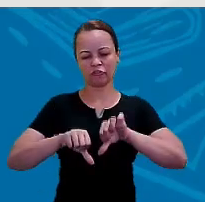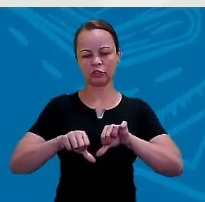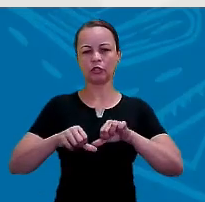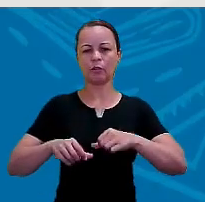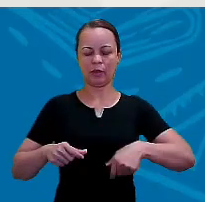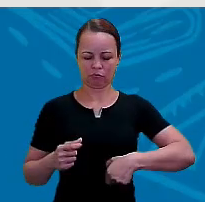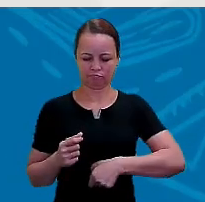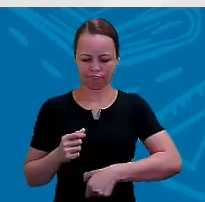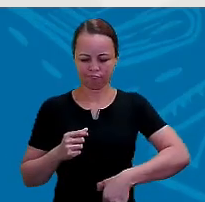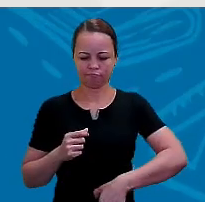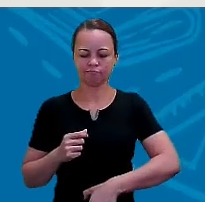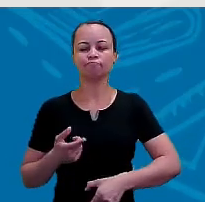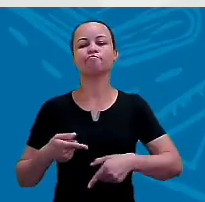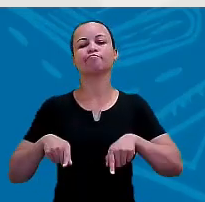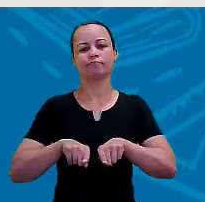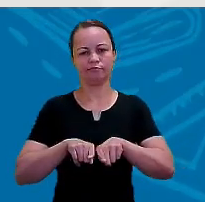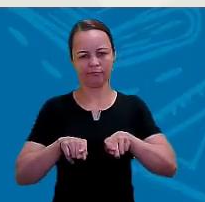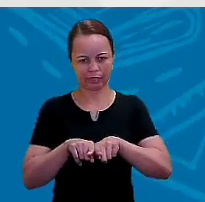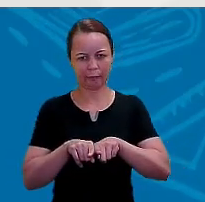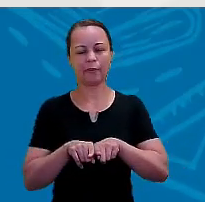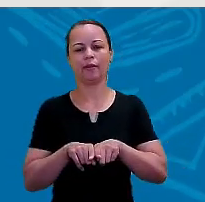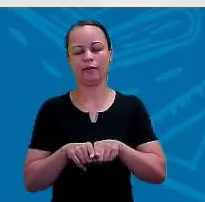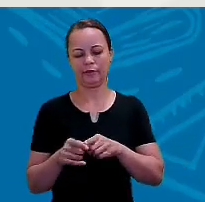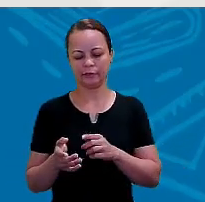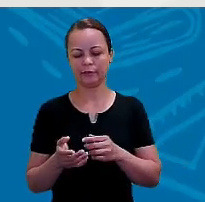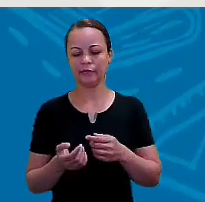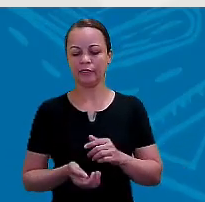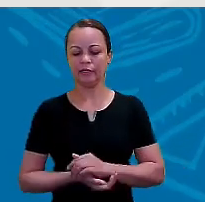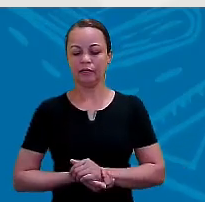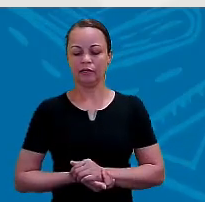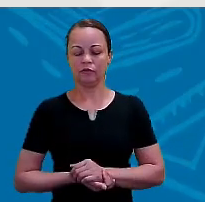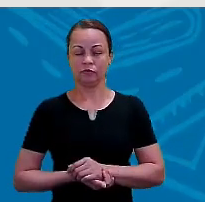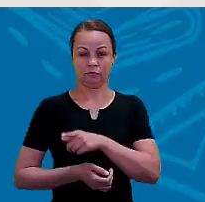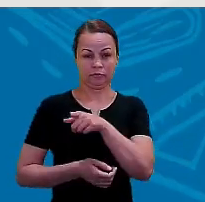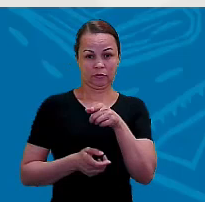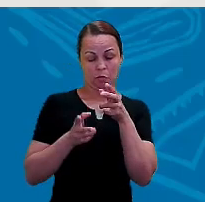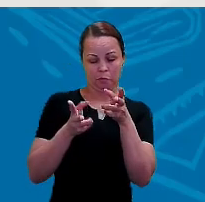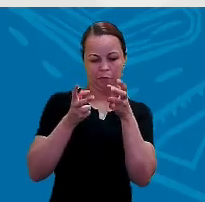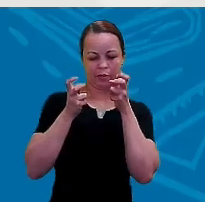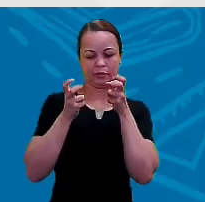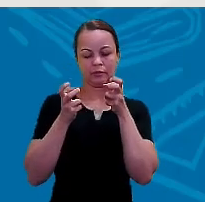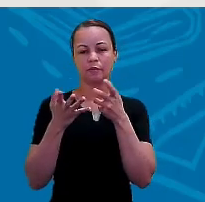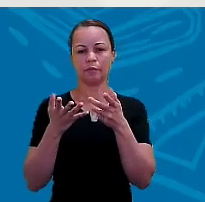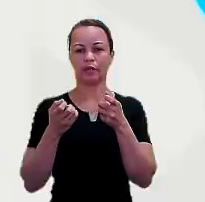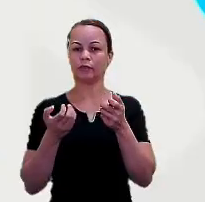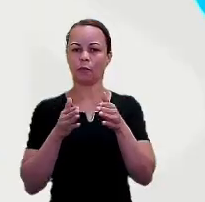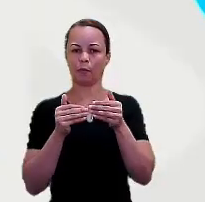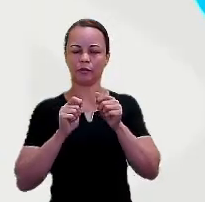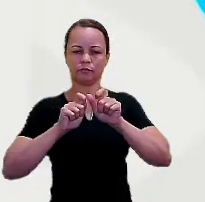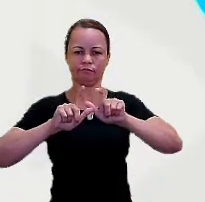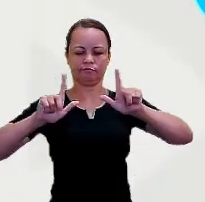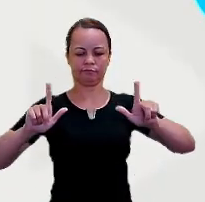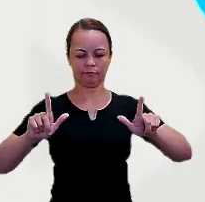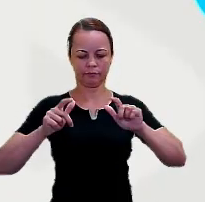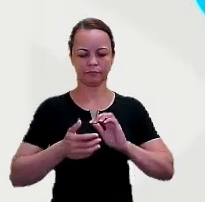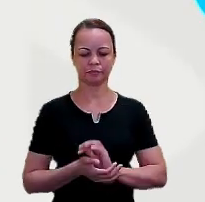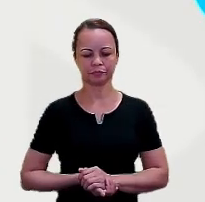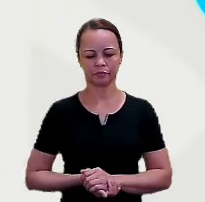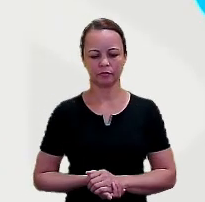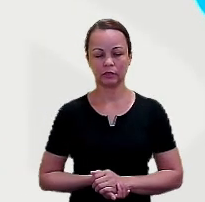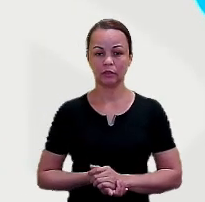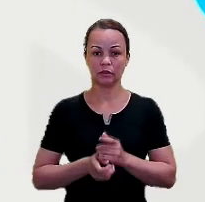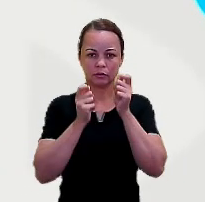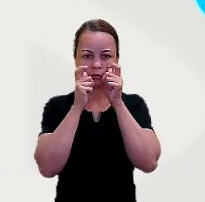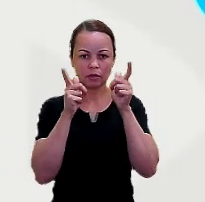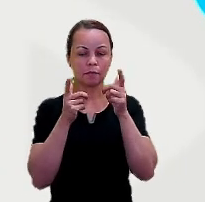digestório, principalmente por causa de uma estrutura chamada nervo vago. Você vai perceber, e aí eu vou pedir para a produção abrir essa imagem. Se liga nessa informação, ó.